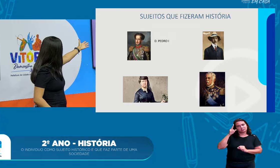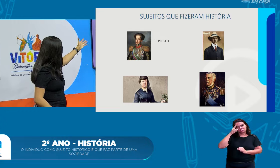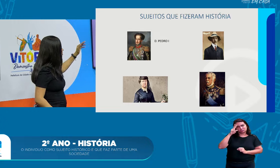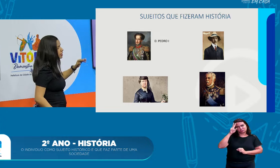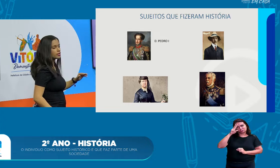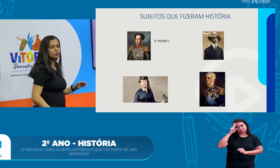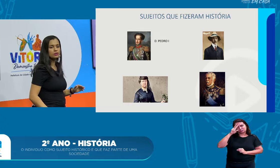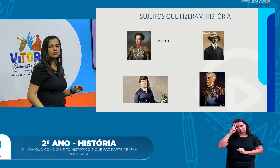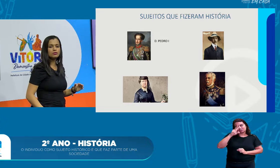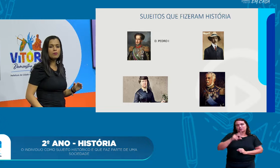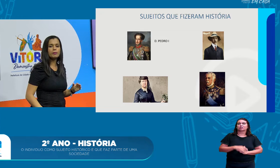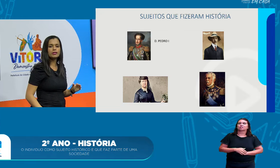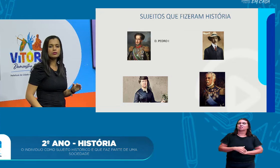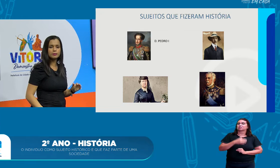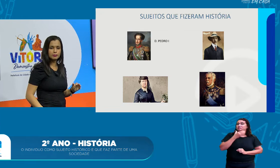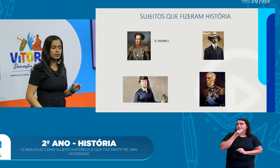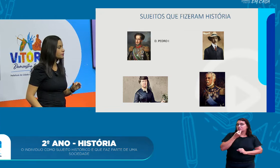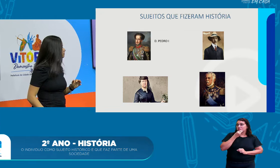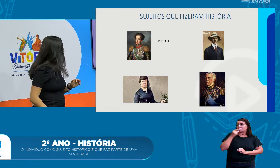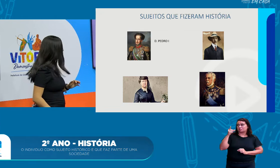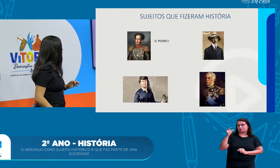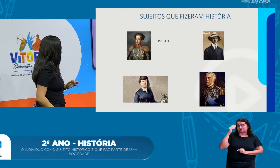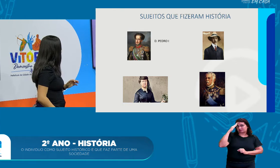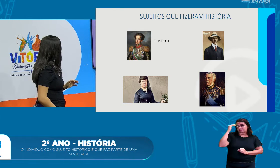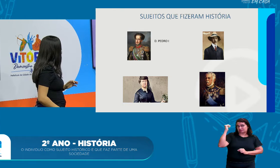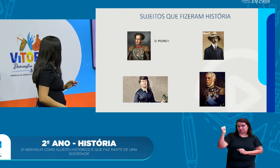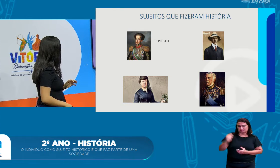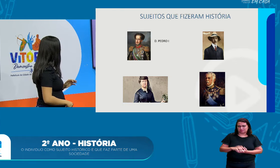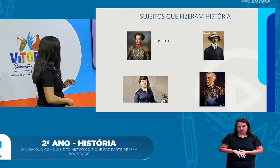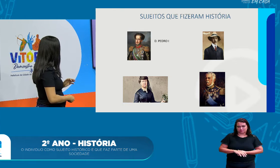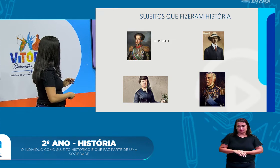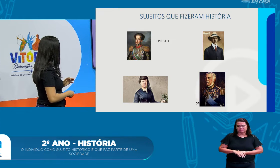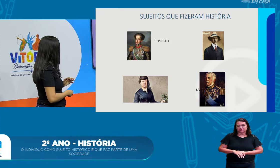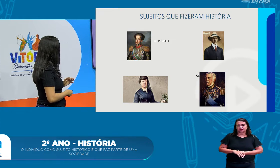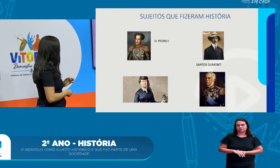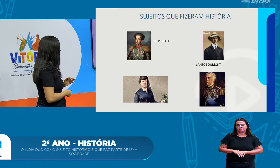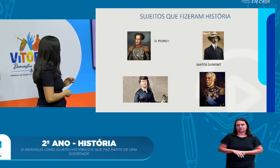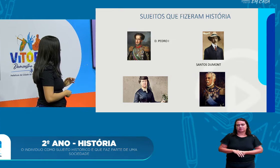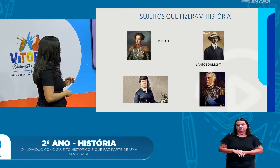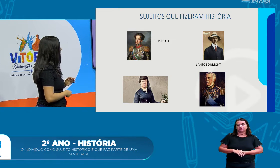ó, nosso querido Dom Pedro I. Temos também